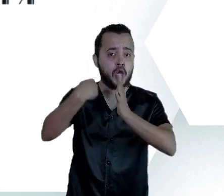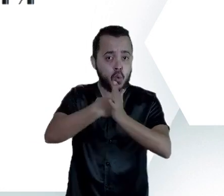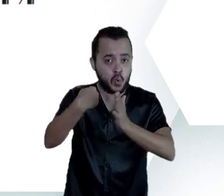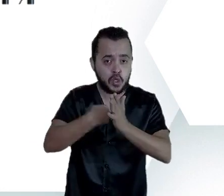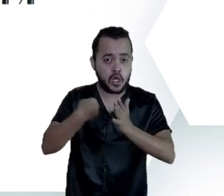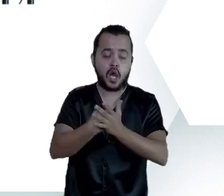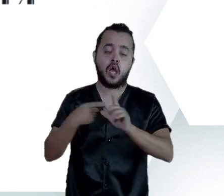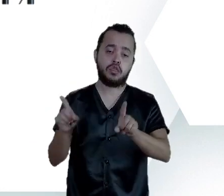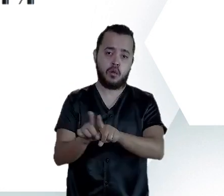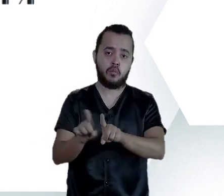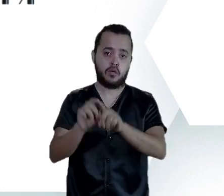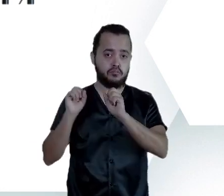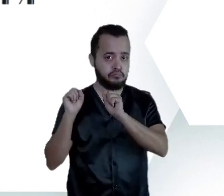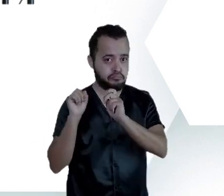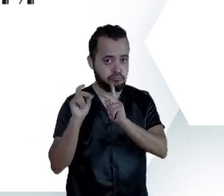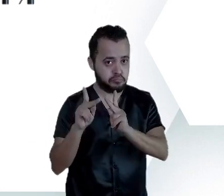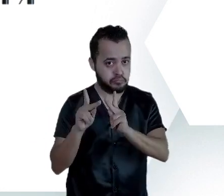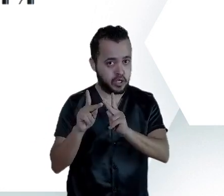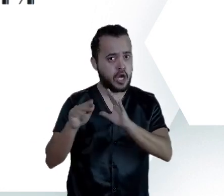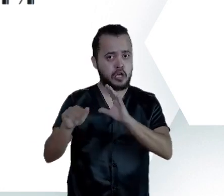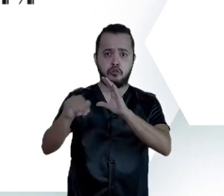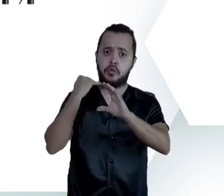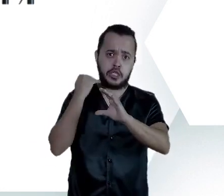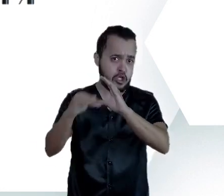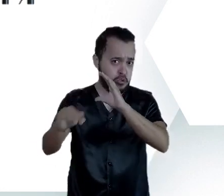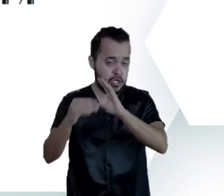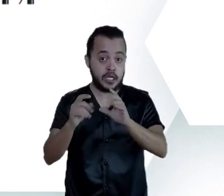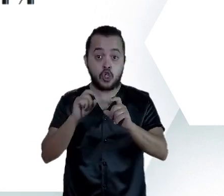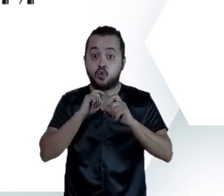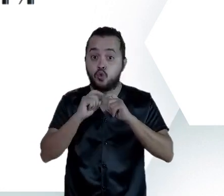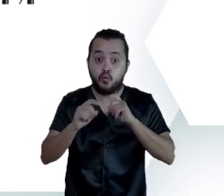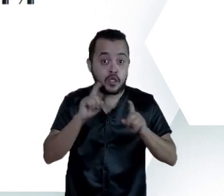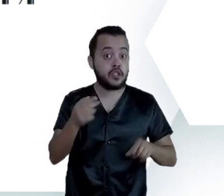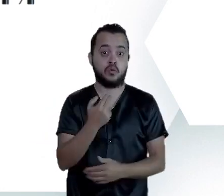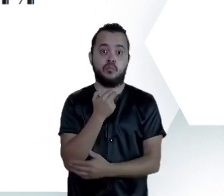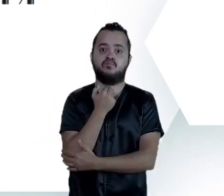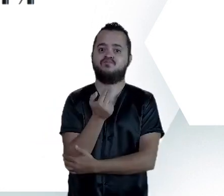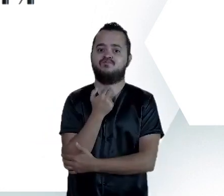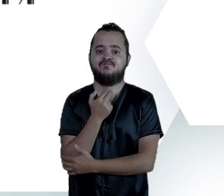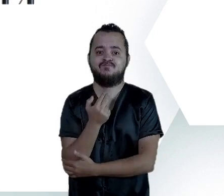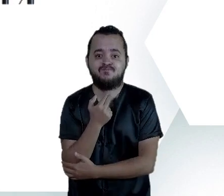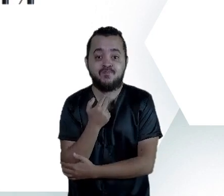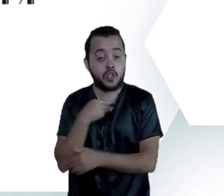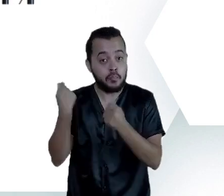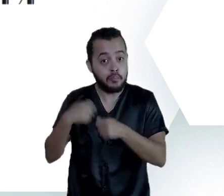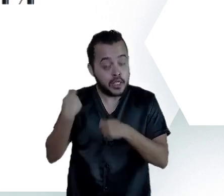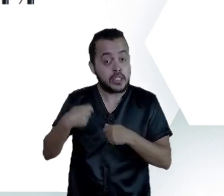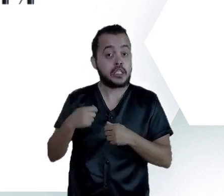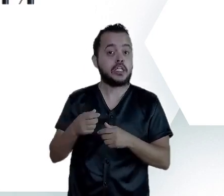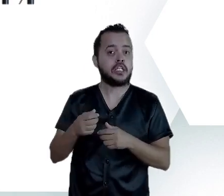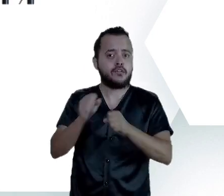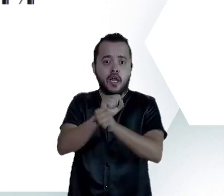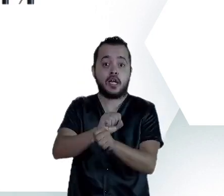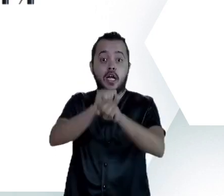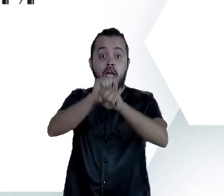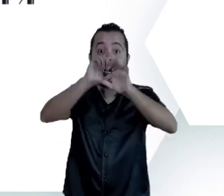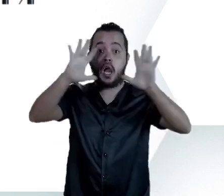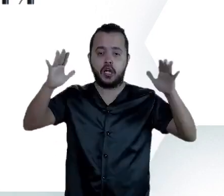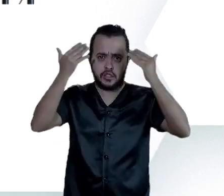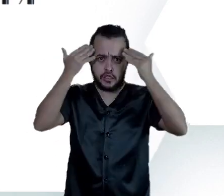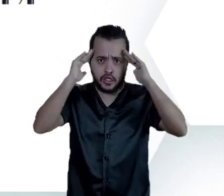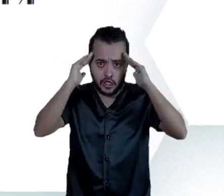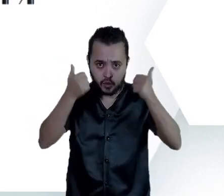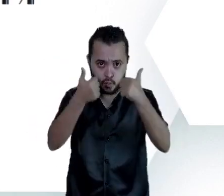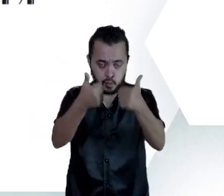esclarecendo para vocês também. O importante é esclarecer as dúvidas, não ficar nenhuma dúvida e a gente conseguir executar as nossas atividades.